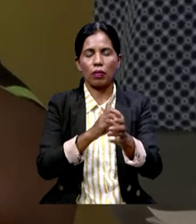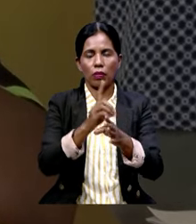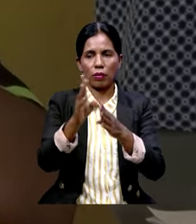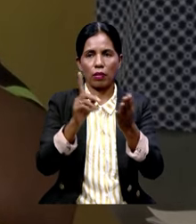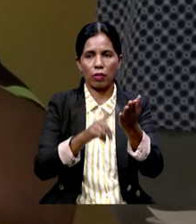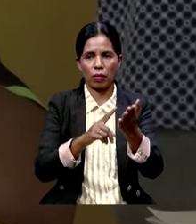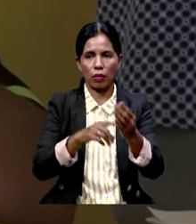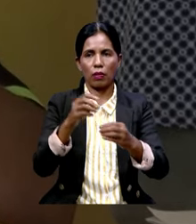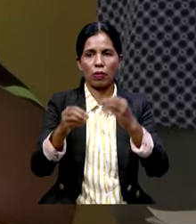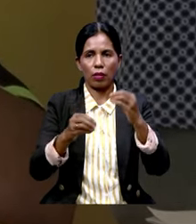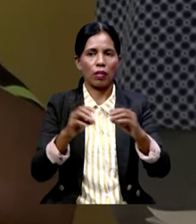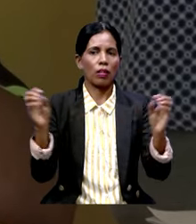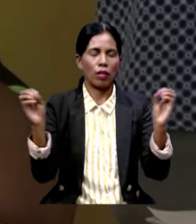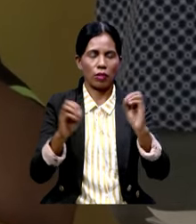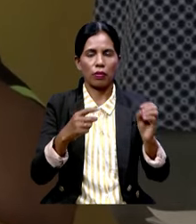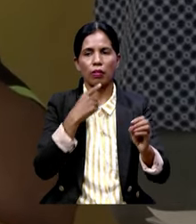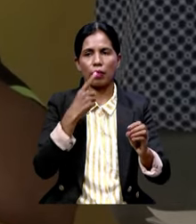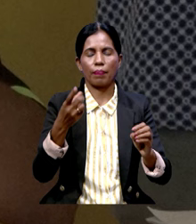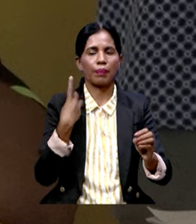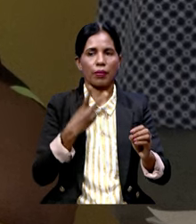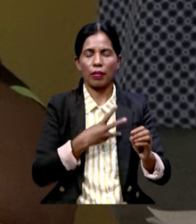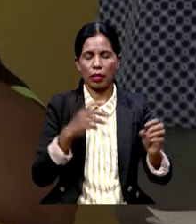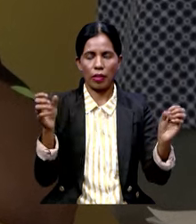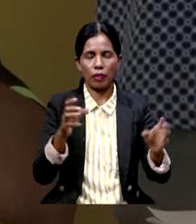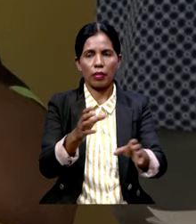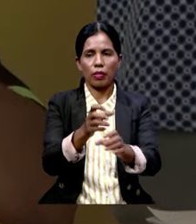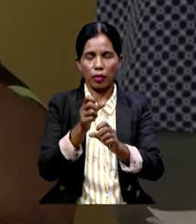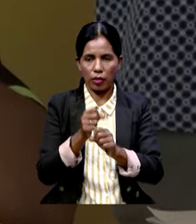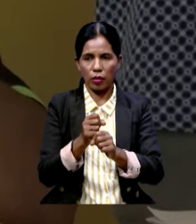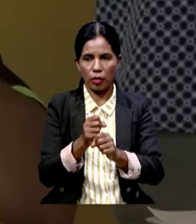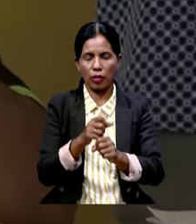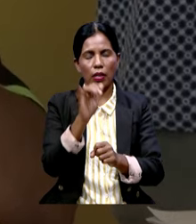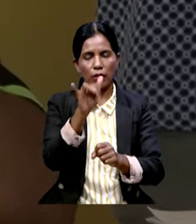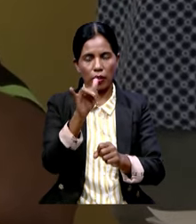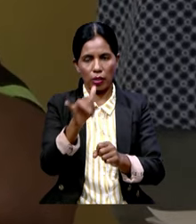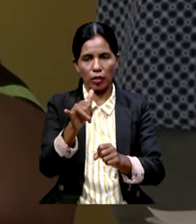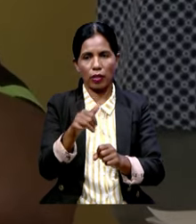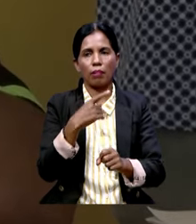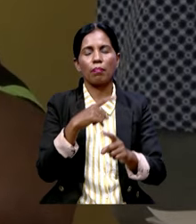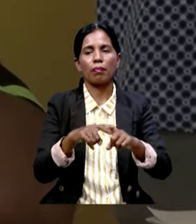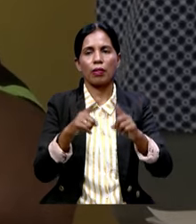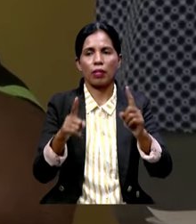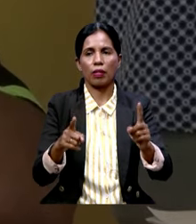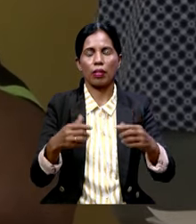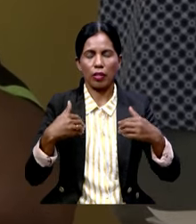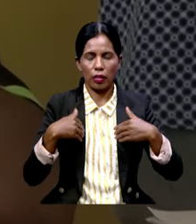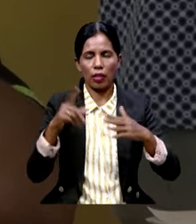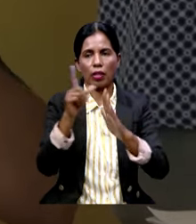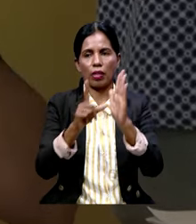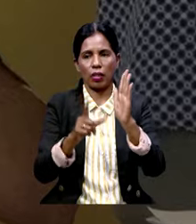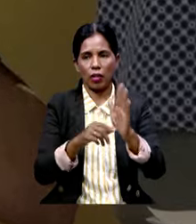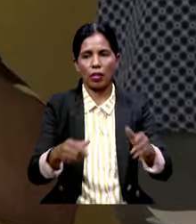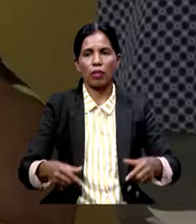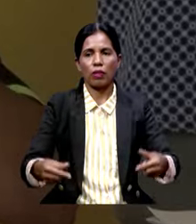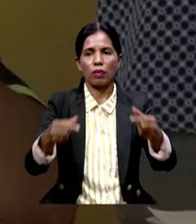itu ngkono ba asun tunela ostian ita la simu orientasaun la konkorra orientasaun mabe permenus ihe base legal ida nsele